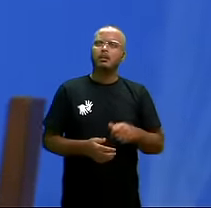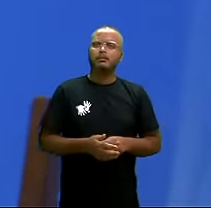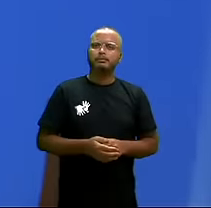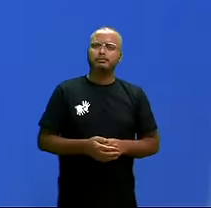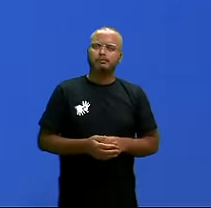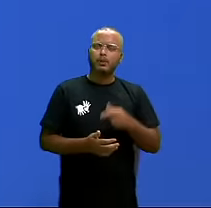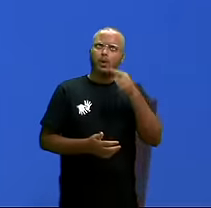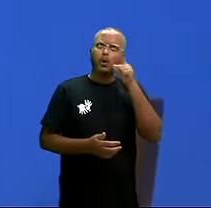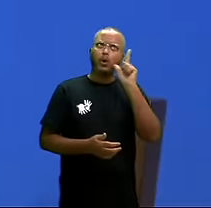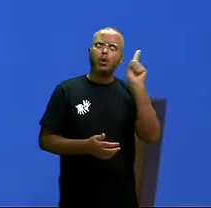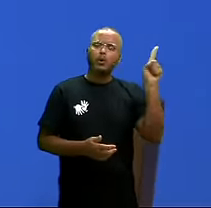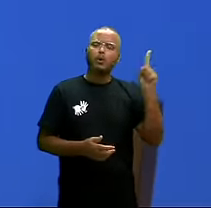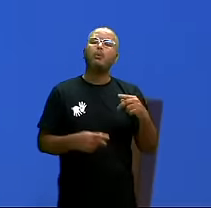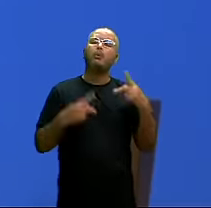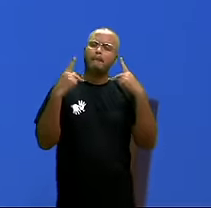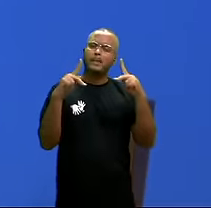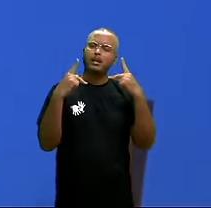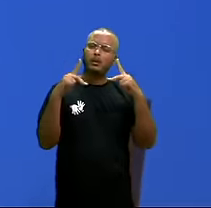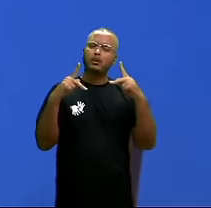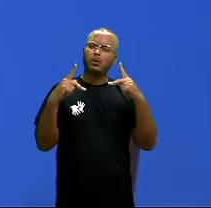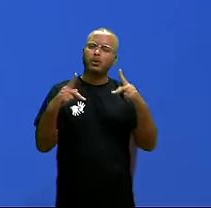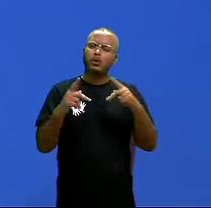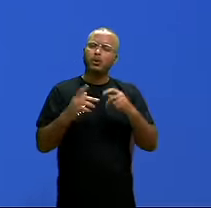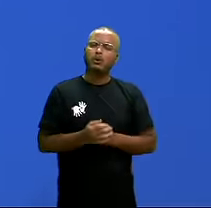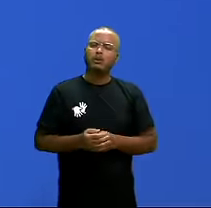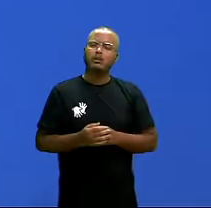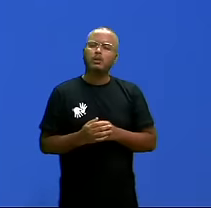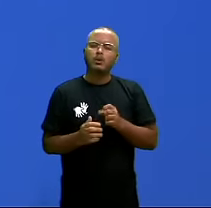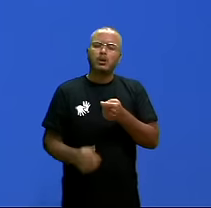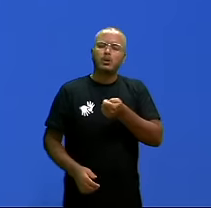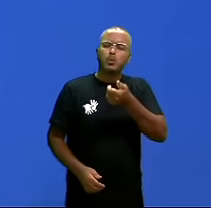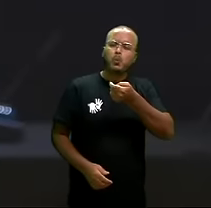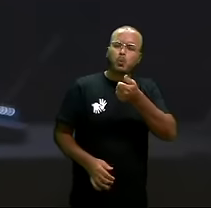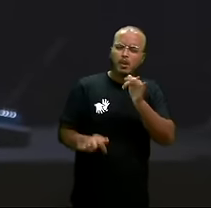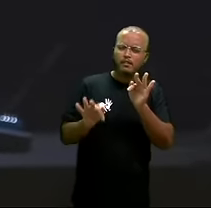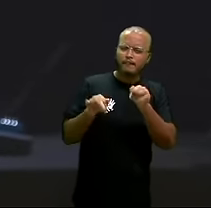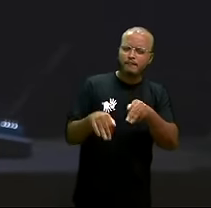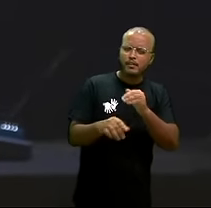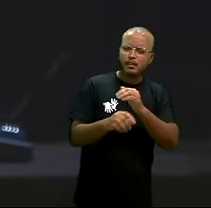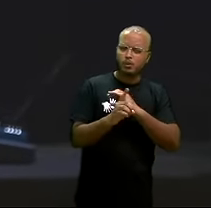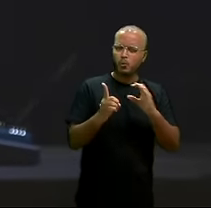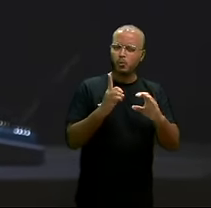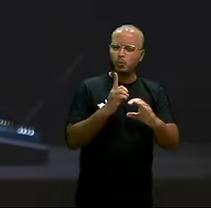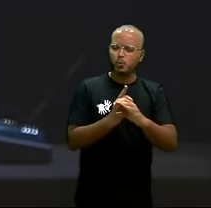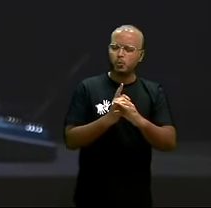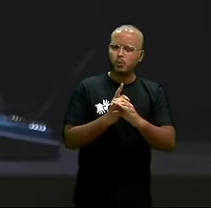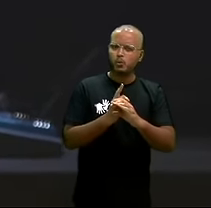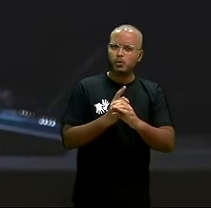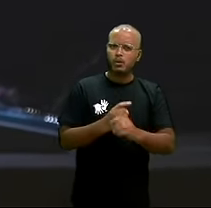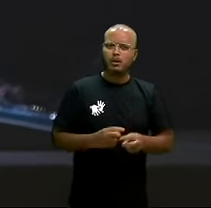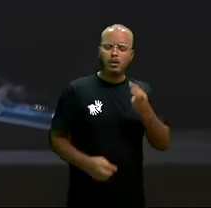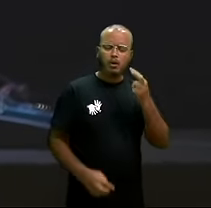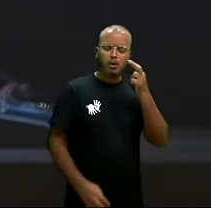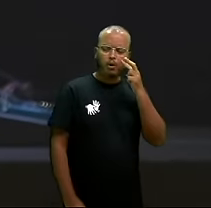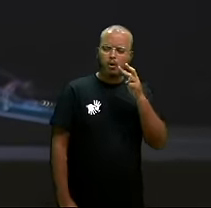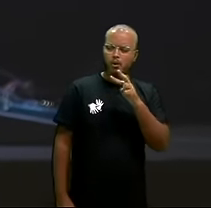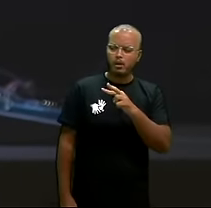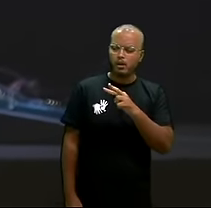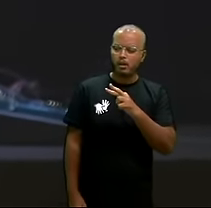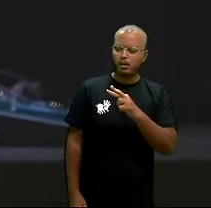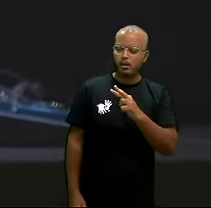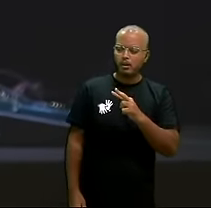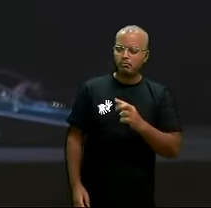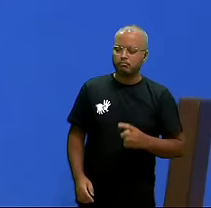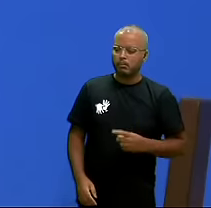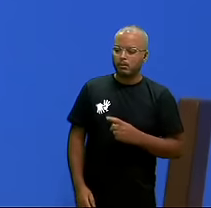Mac estava encerrando a mensagem dele, que ele tocou na depressão, aí eu olhei para Renan na hora, os pastores estavam perto de mim e falei, ele só estava